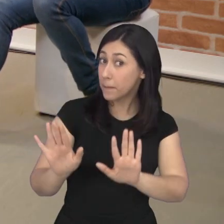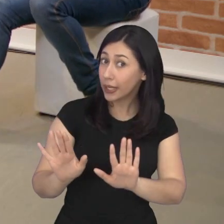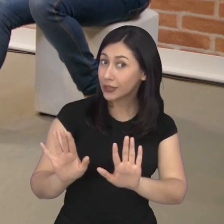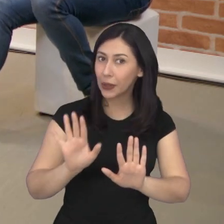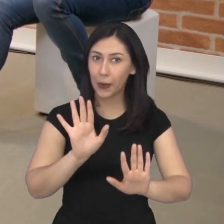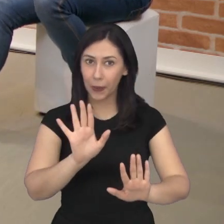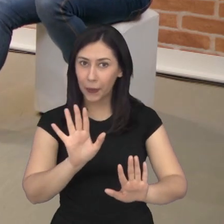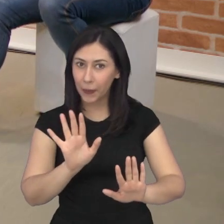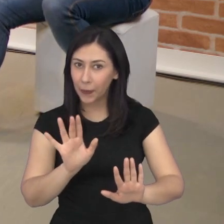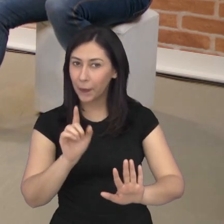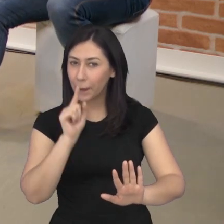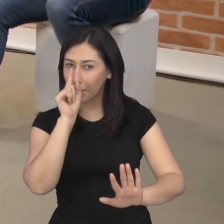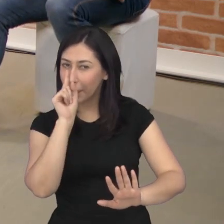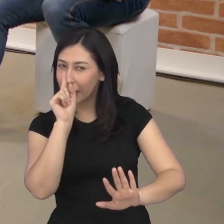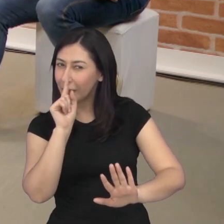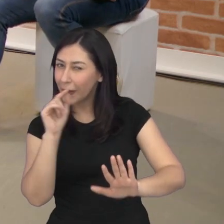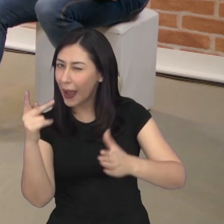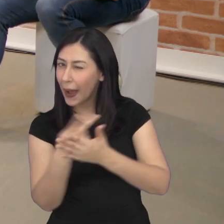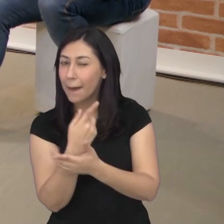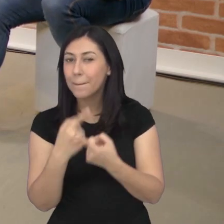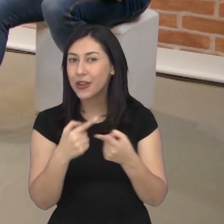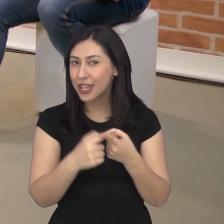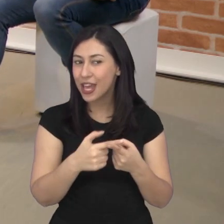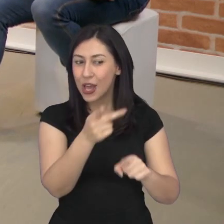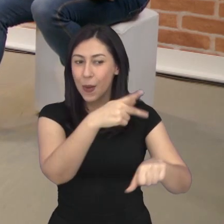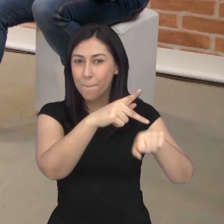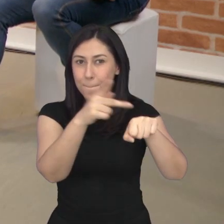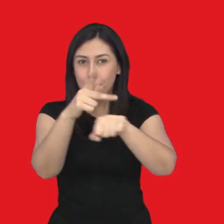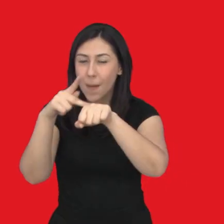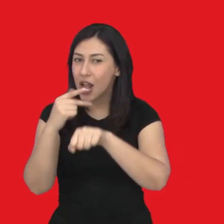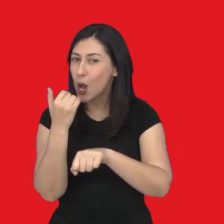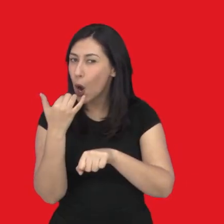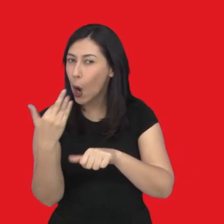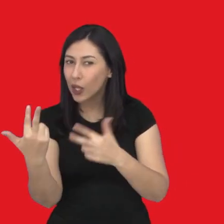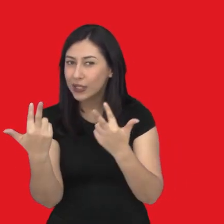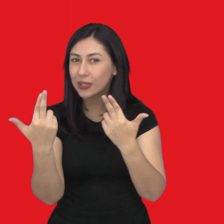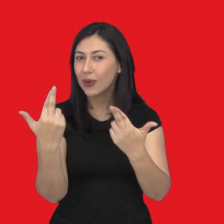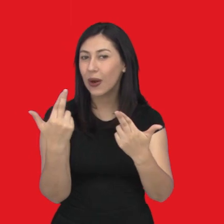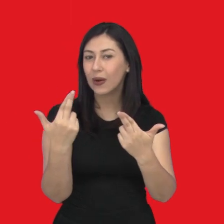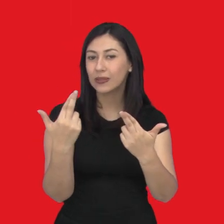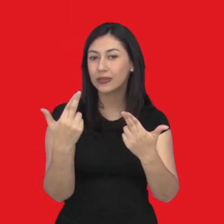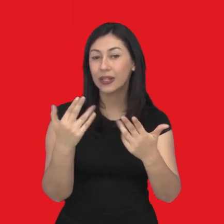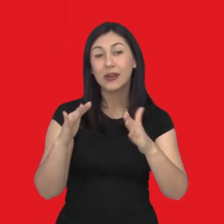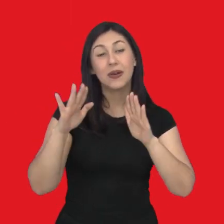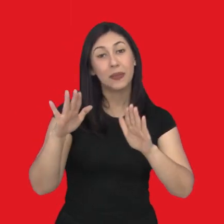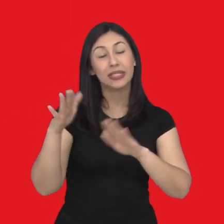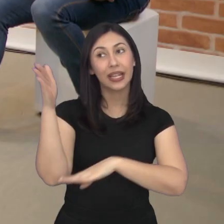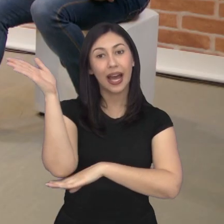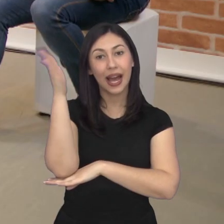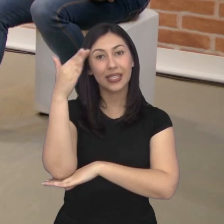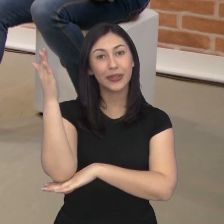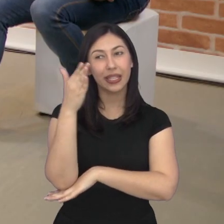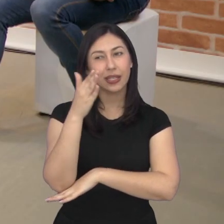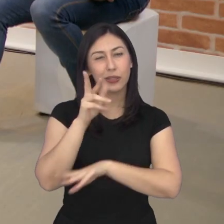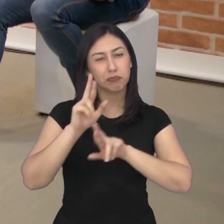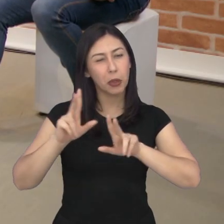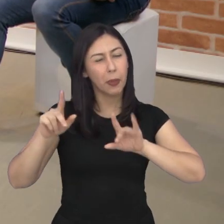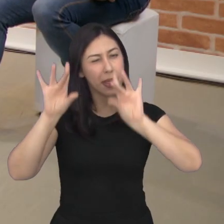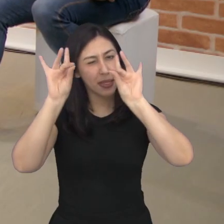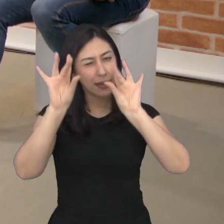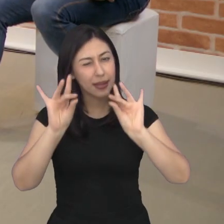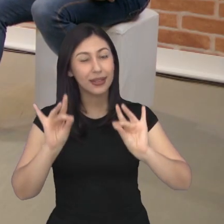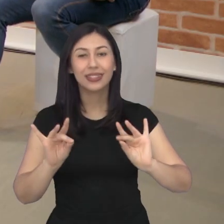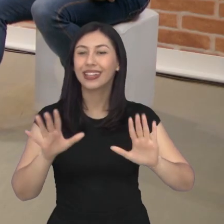lá. Aí tem uma pegadinha, porque vários países têm essas mesmas cores. Sim. É exatamente as mesmas cores, só que as bandeiras têm